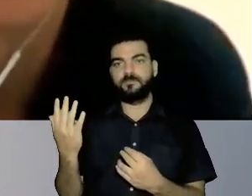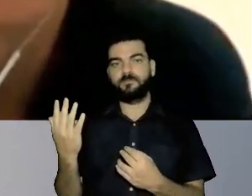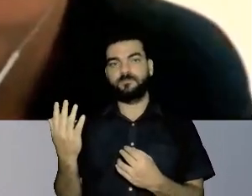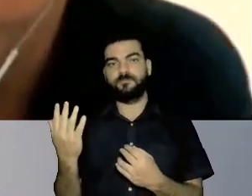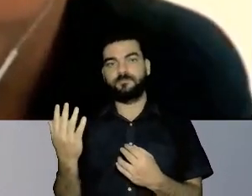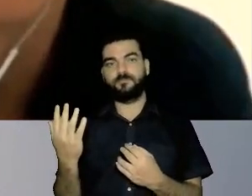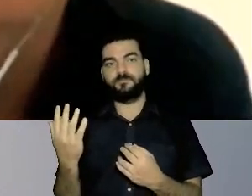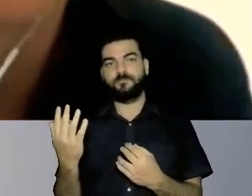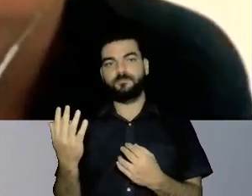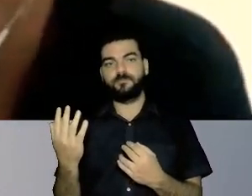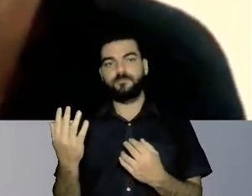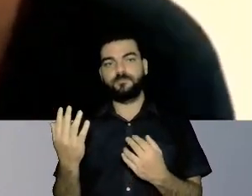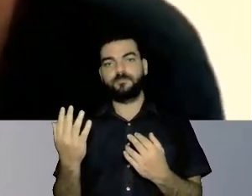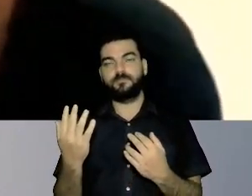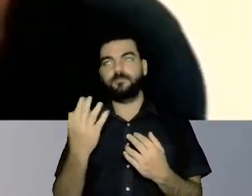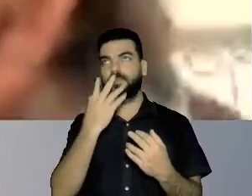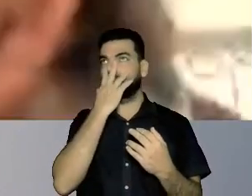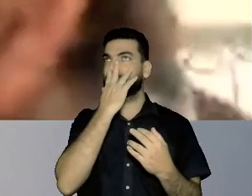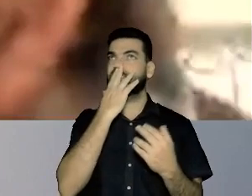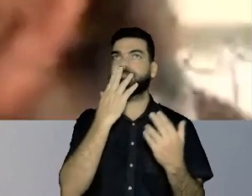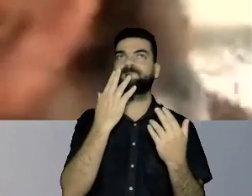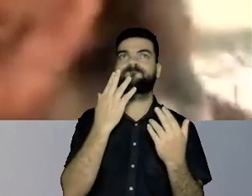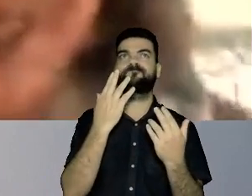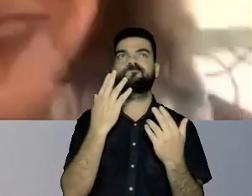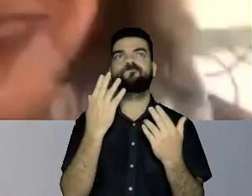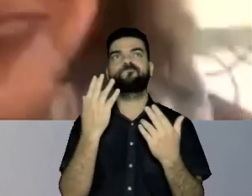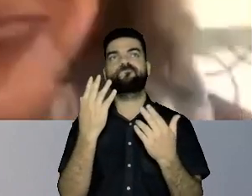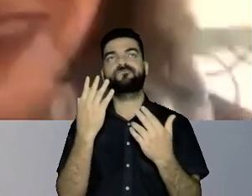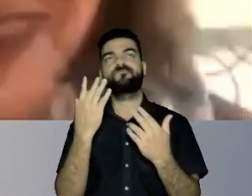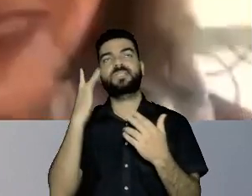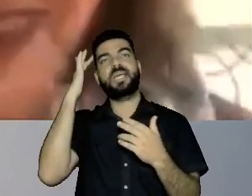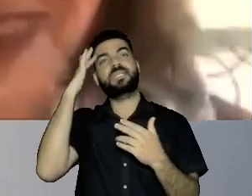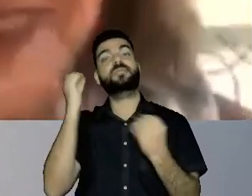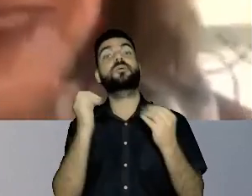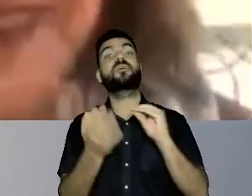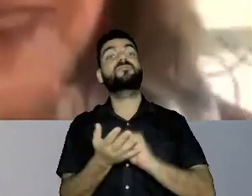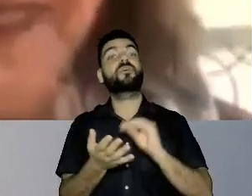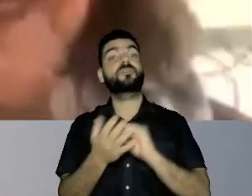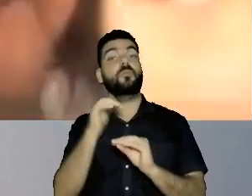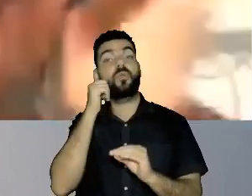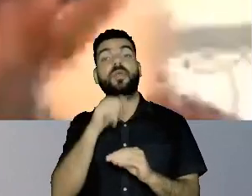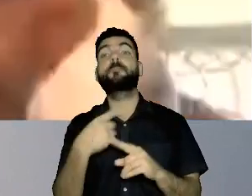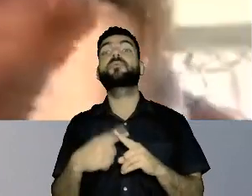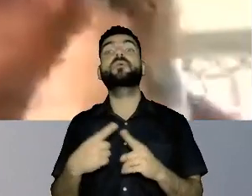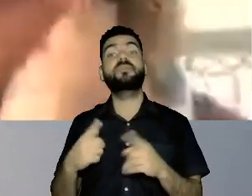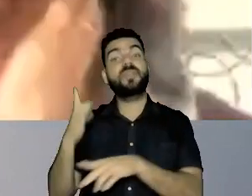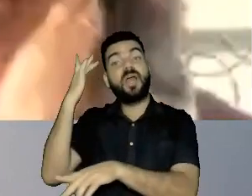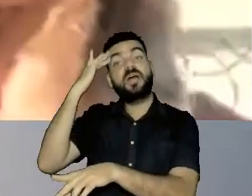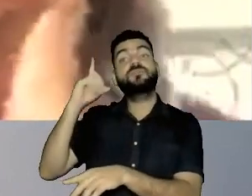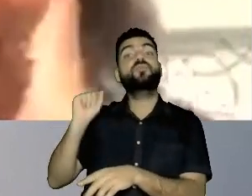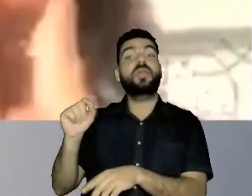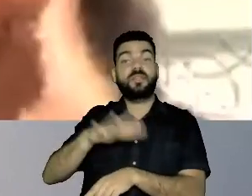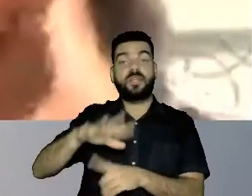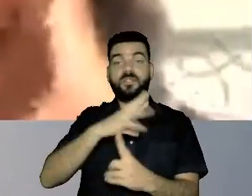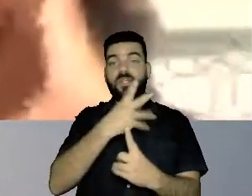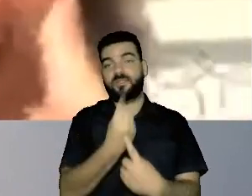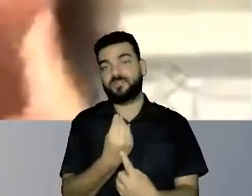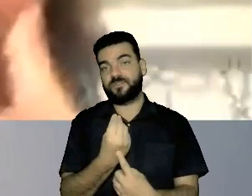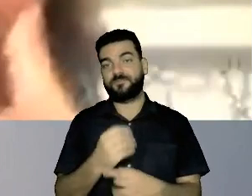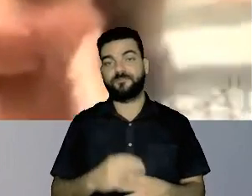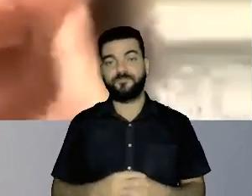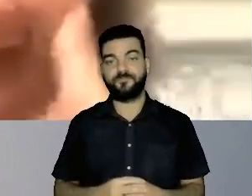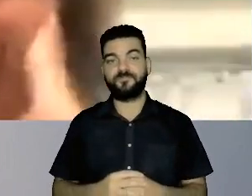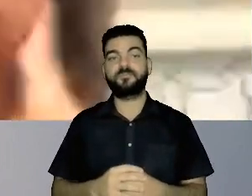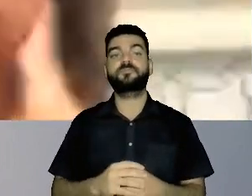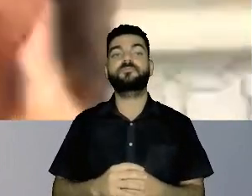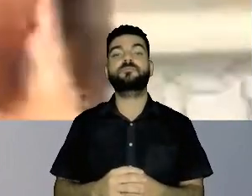Da doutora Inês, se ela... quais as causas, né, que ela atribui, né, que ela atribui